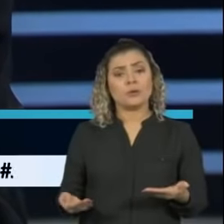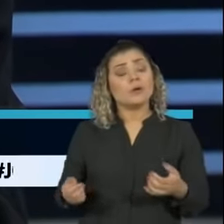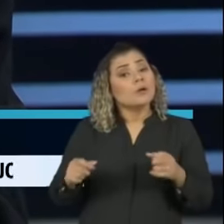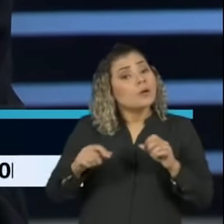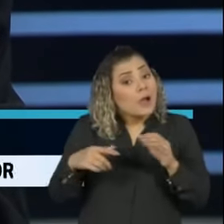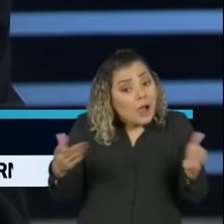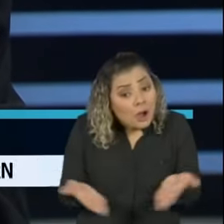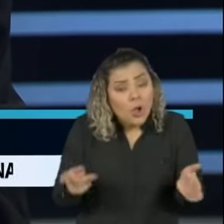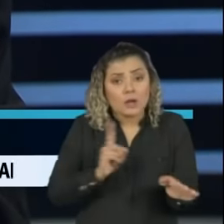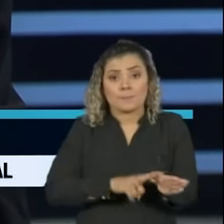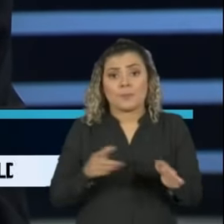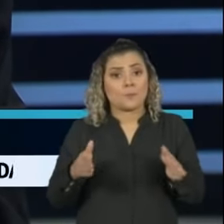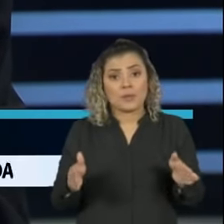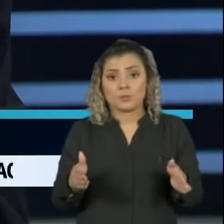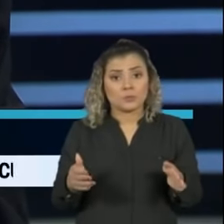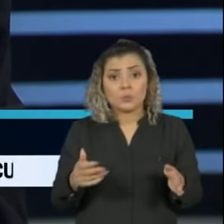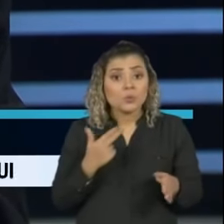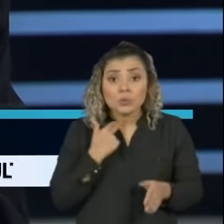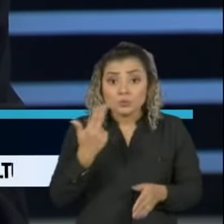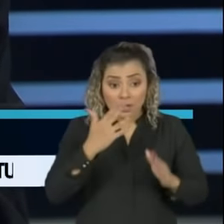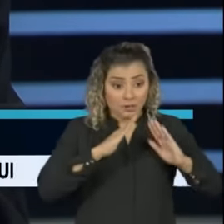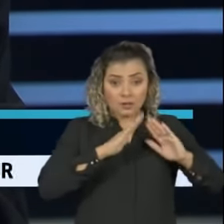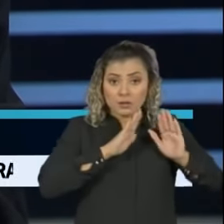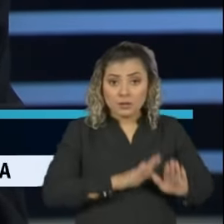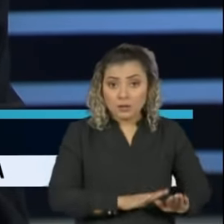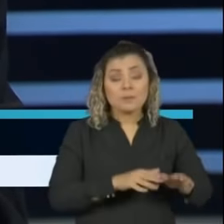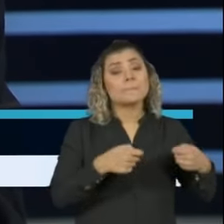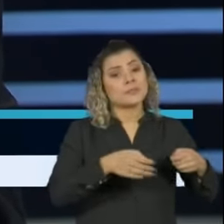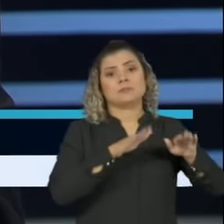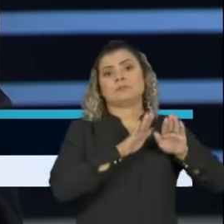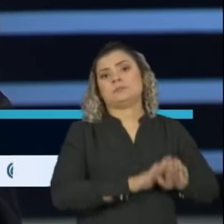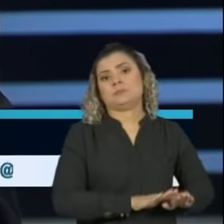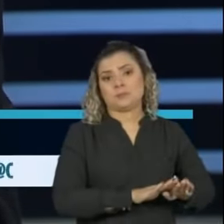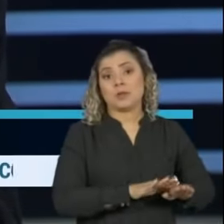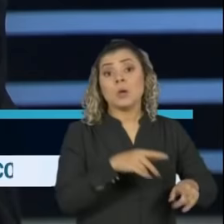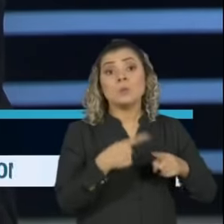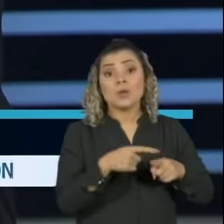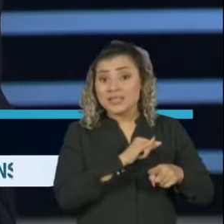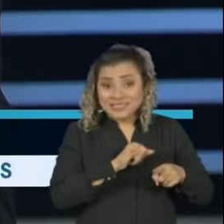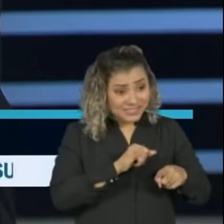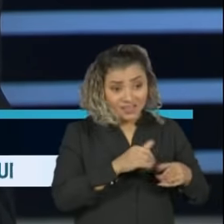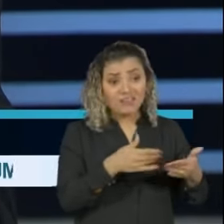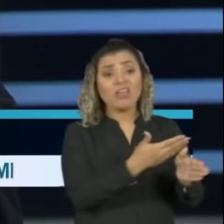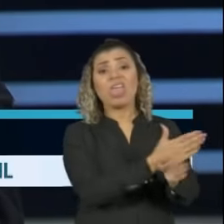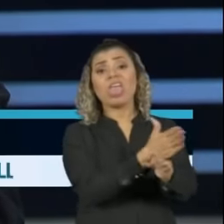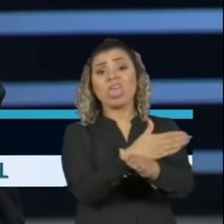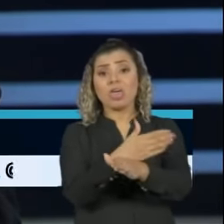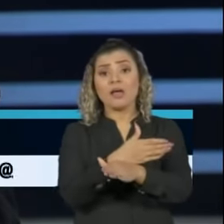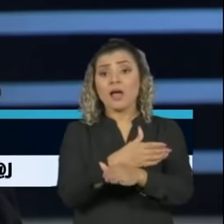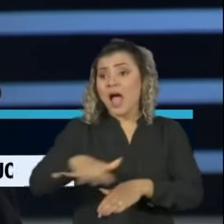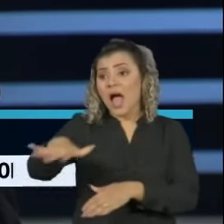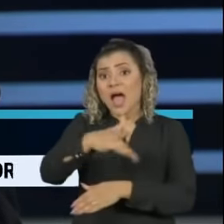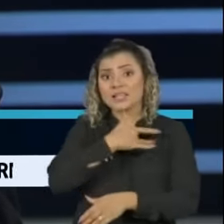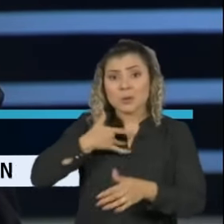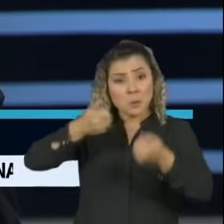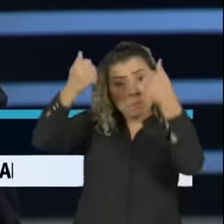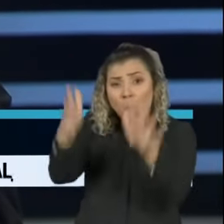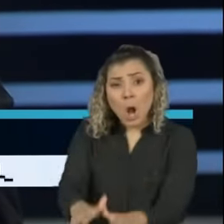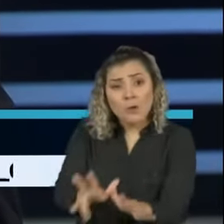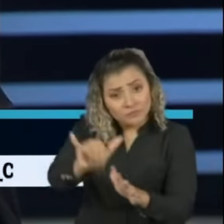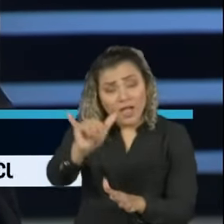que, neste momento, não há como suspender o isolamento horizontal, porque senão você estoura o gargalo do sistema de saúde. Mas, ao mesmo tempo,